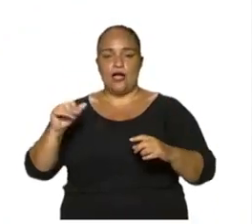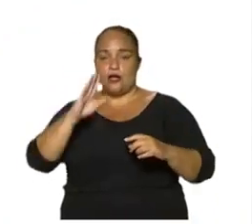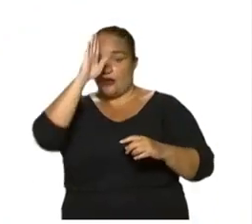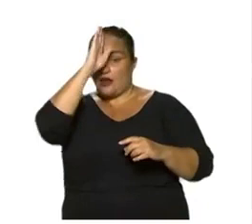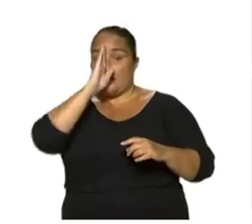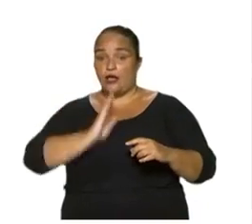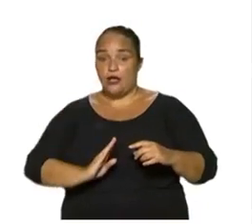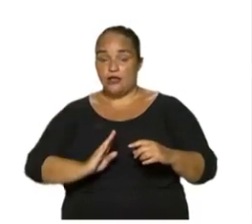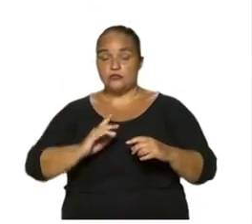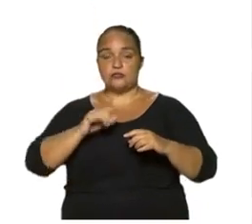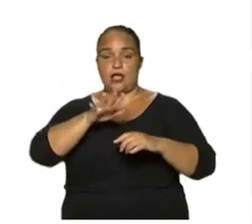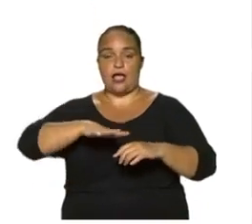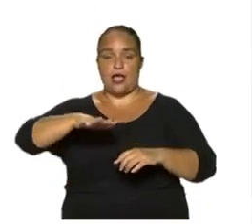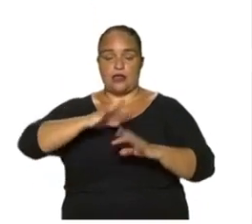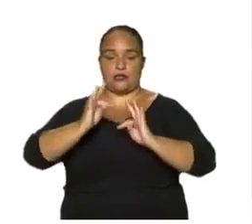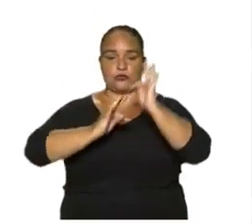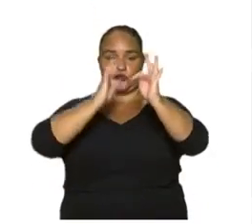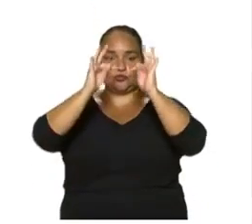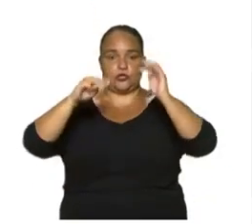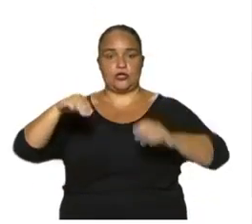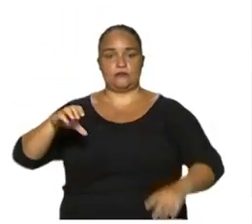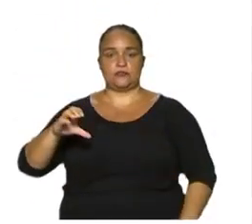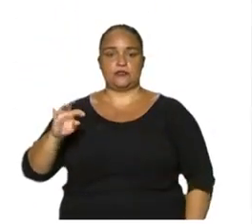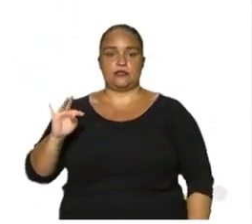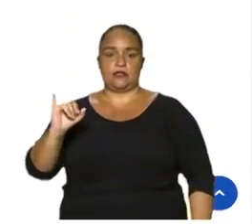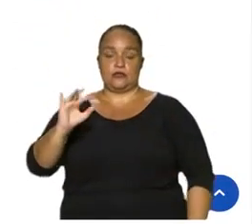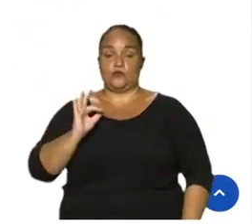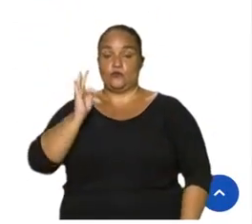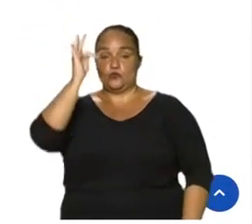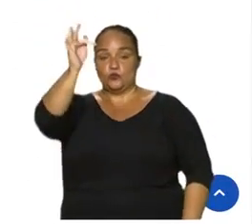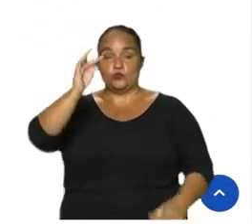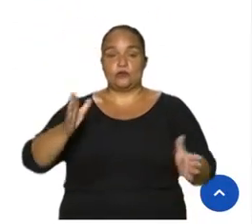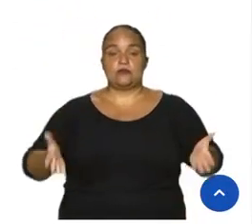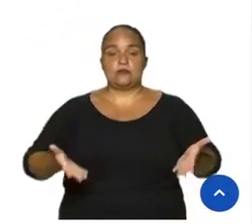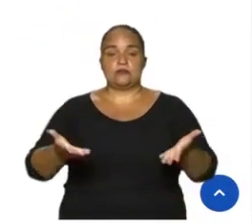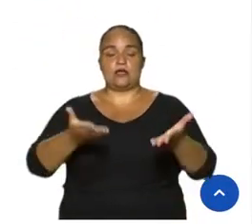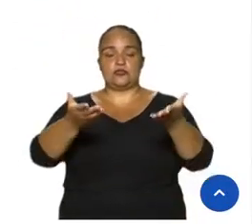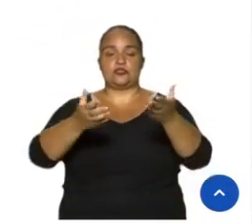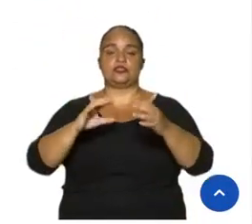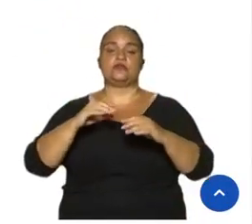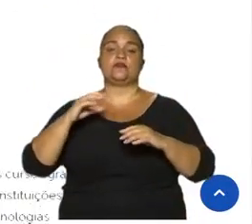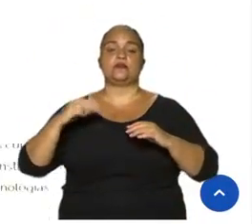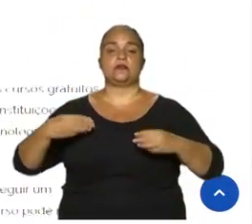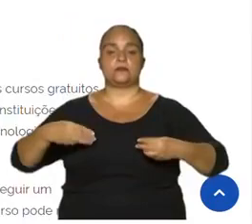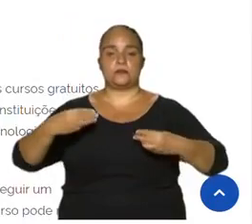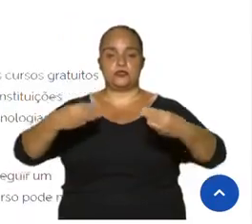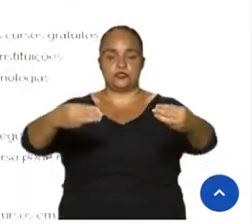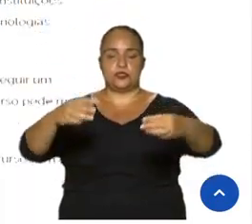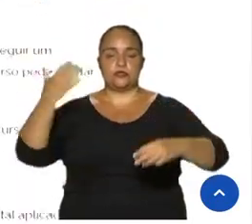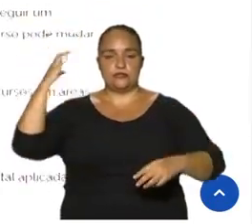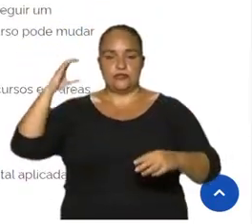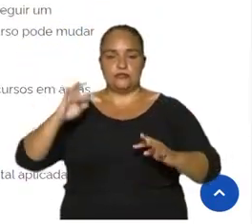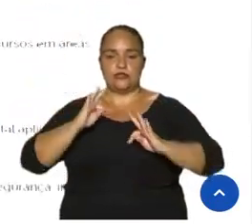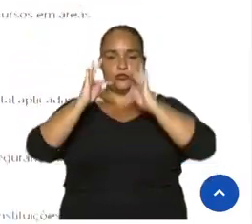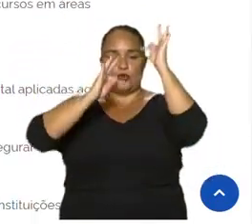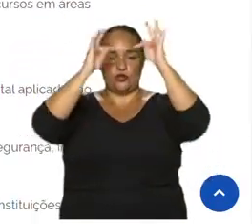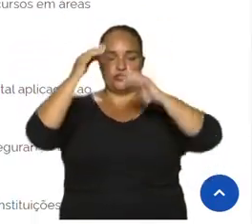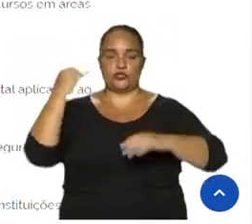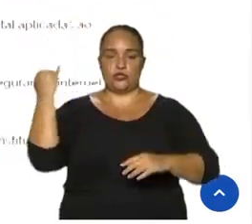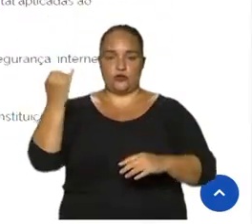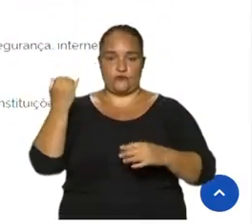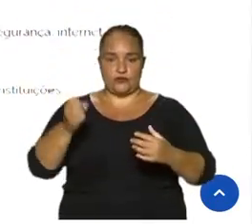de tecnologia. O MCTI Futuro é uma iniciativa do Ministério da Ciência, Tecnologia e Inovações que tem como objetivo promover